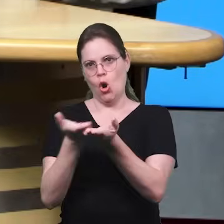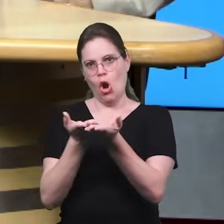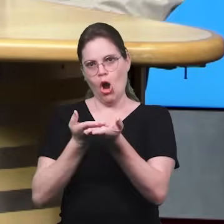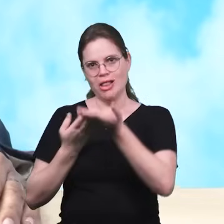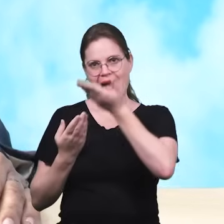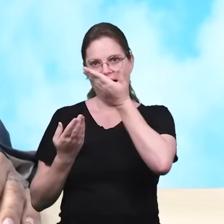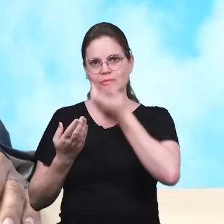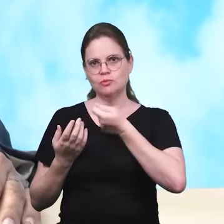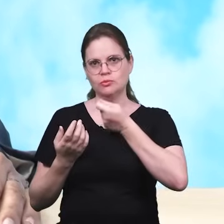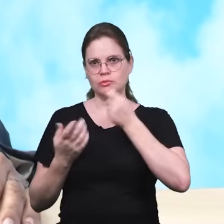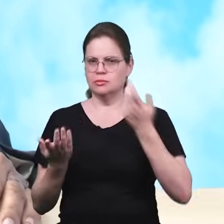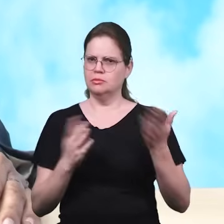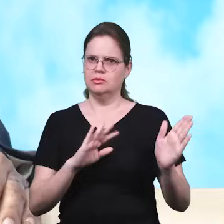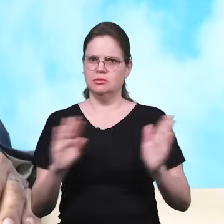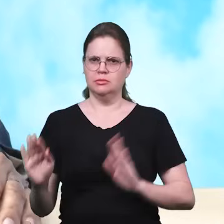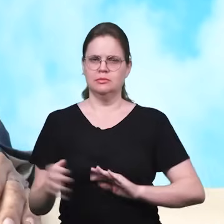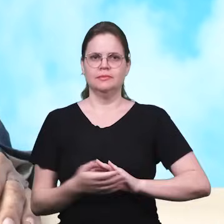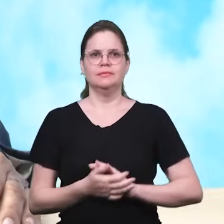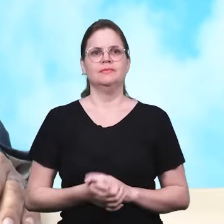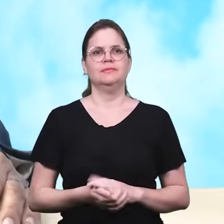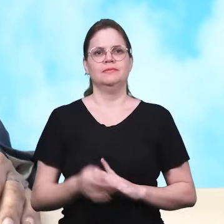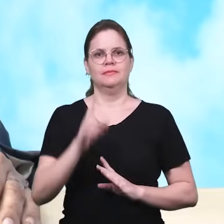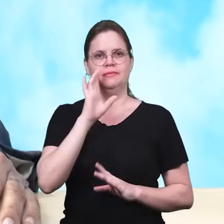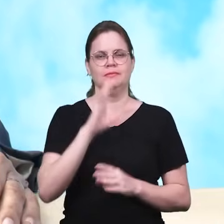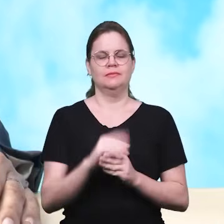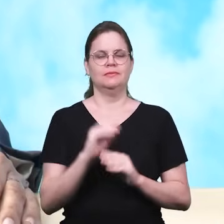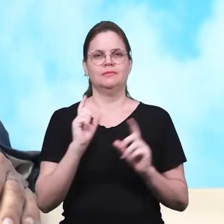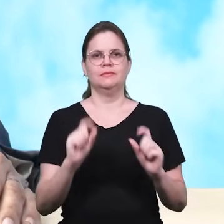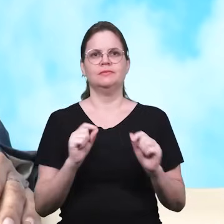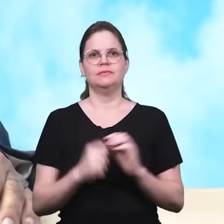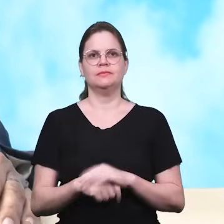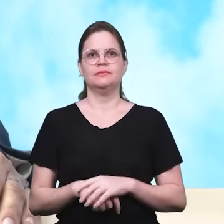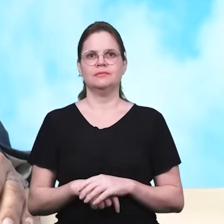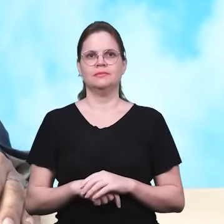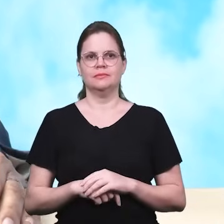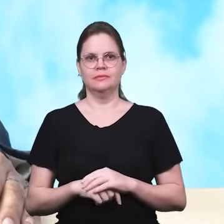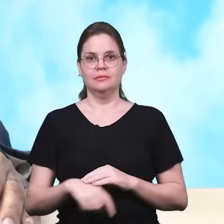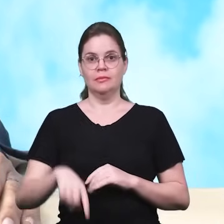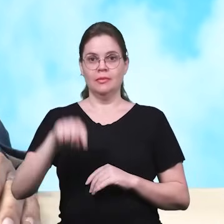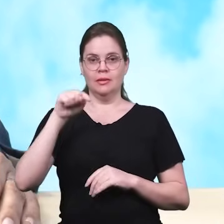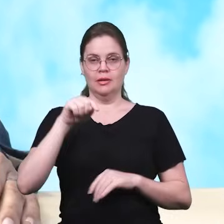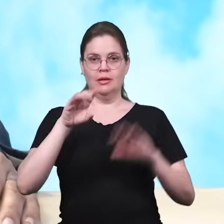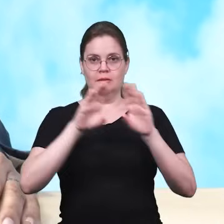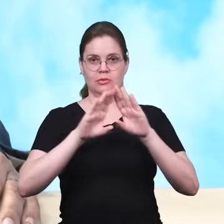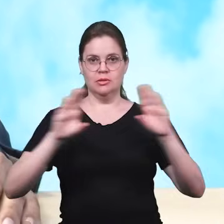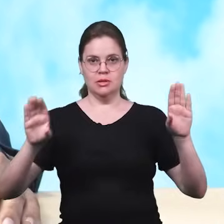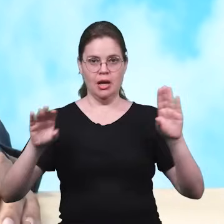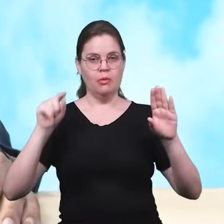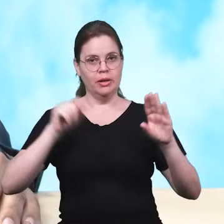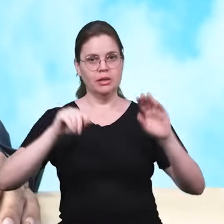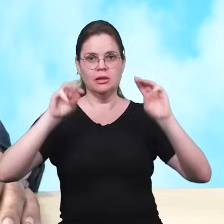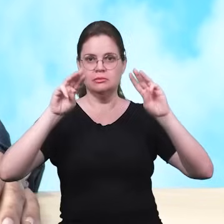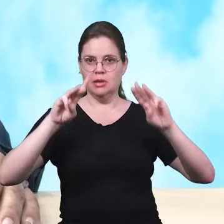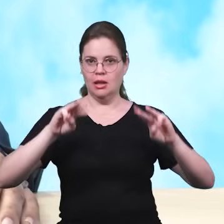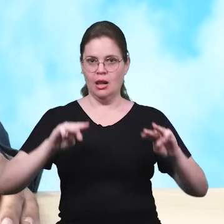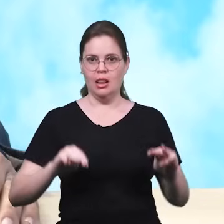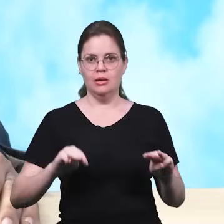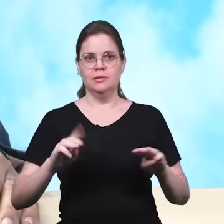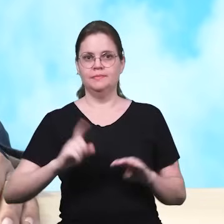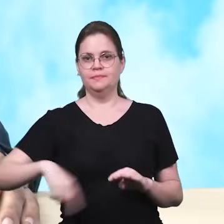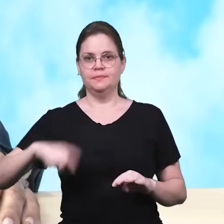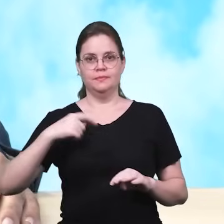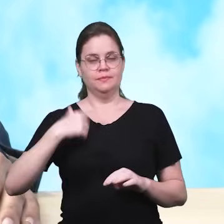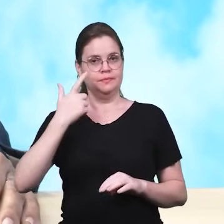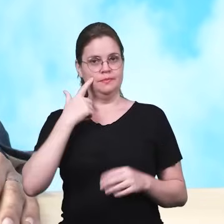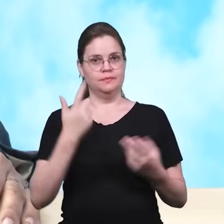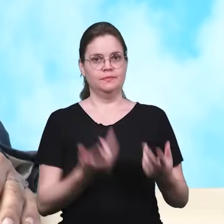Senhor foi mostrar para eles que cai do céu, sim. Quando nós olhamos para o homem dos nossos